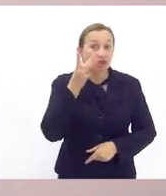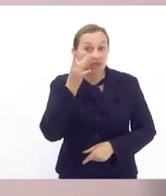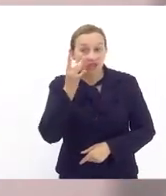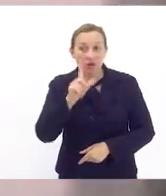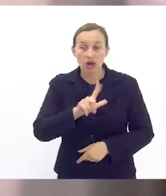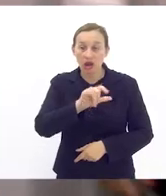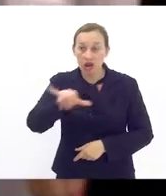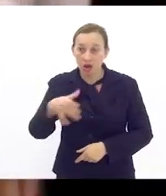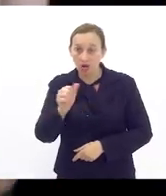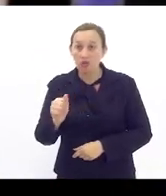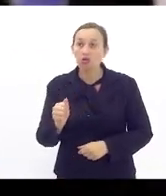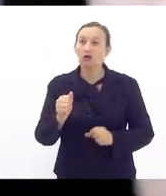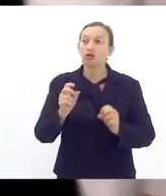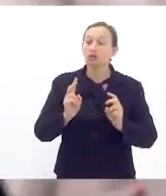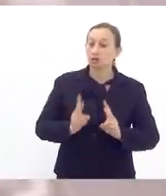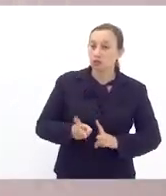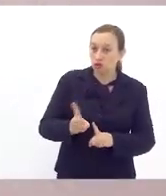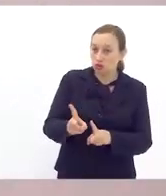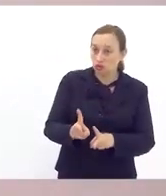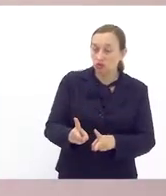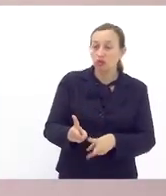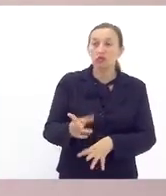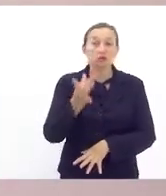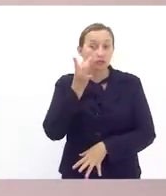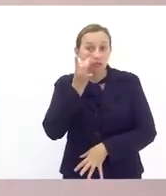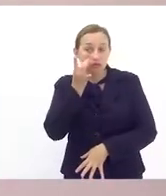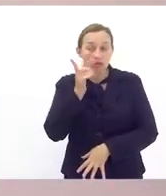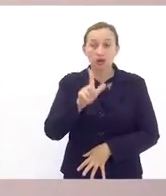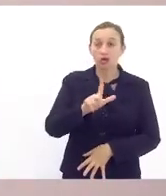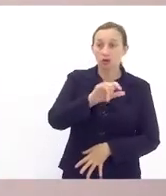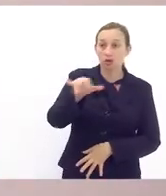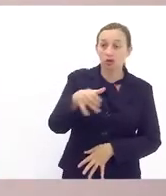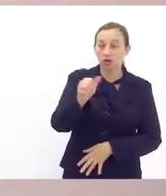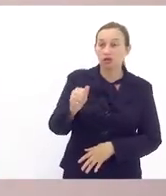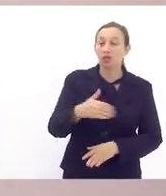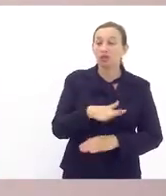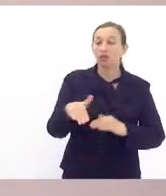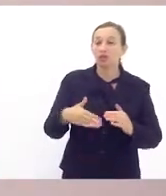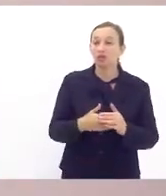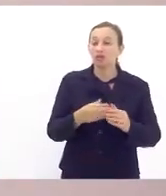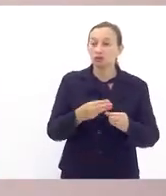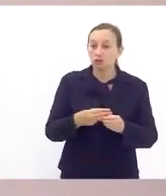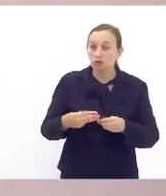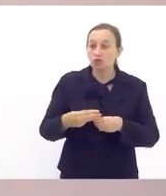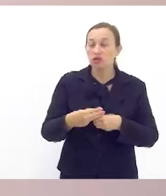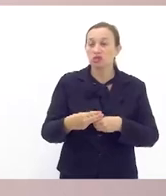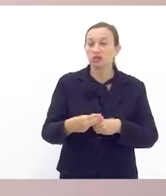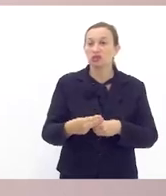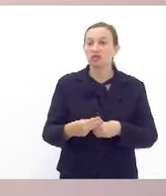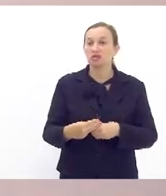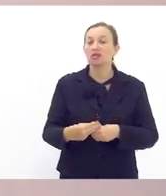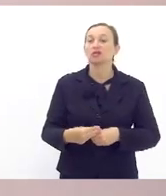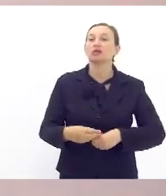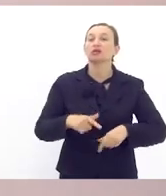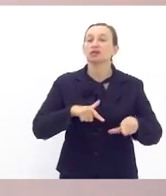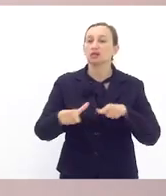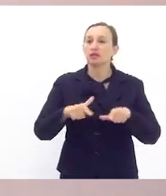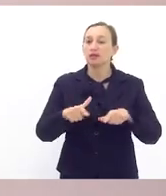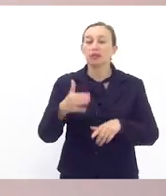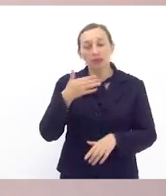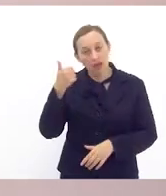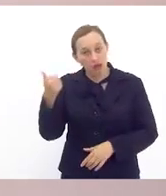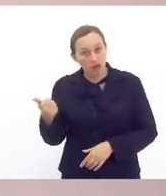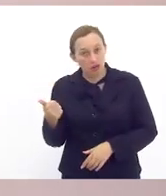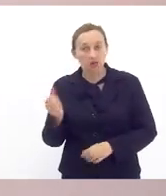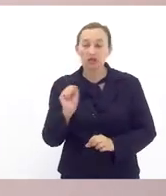Então hoje a gente mantém também a loja presencial em todos os municípios onde atuamos temos oportunidades de melhorias